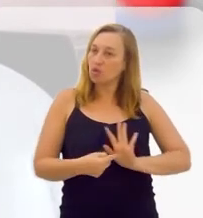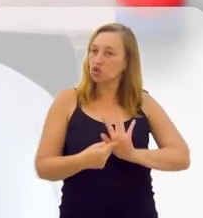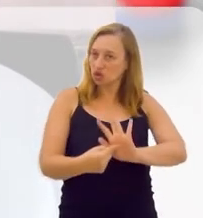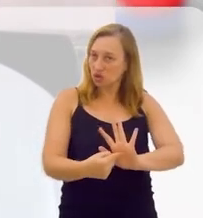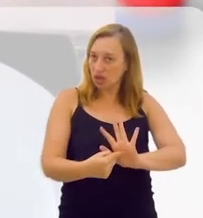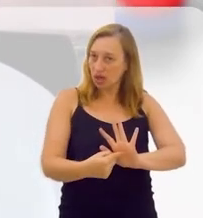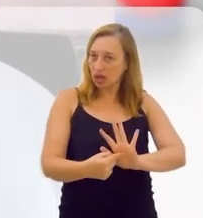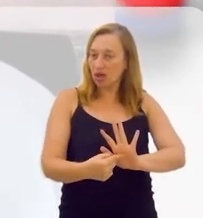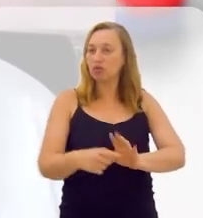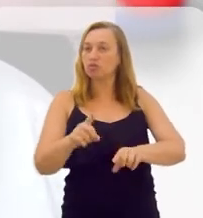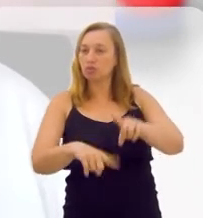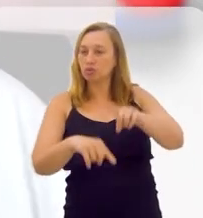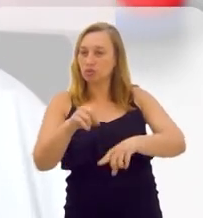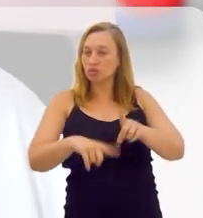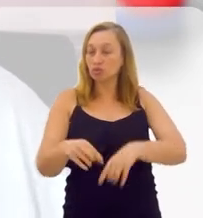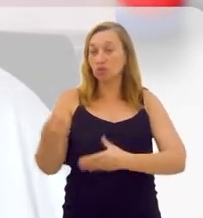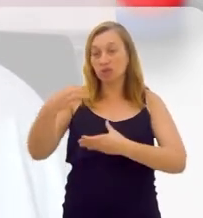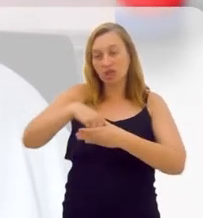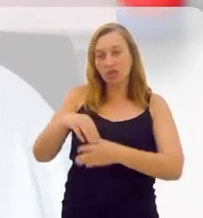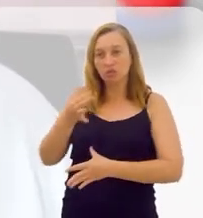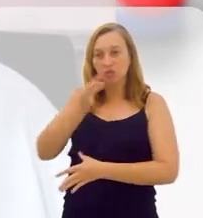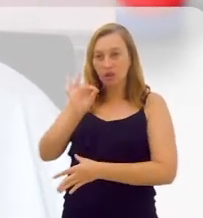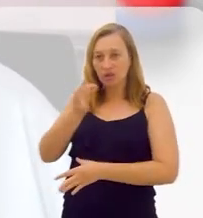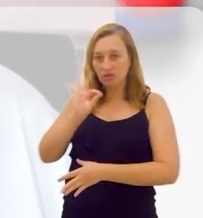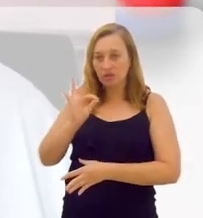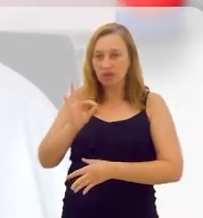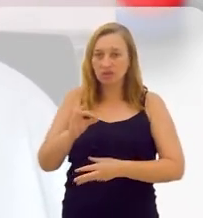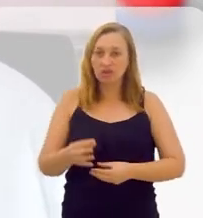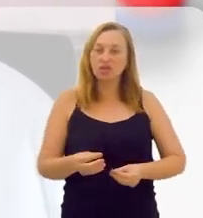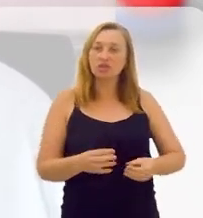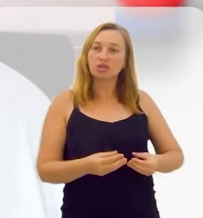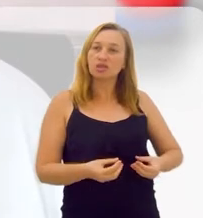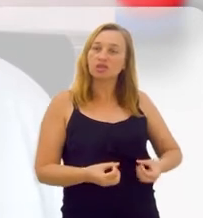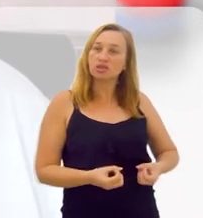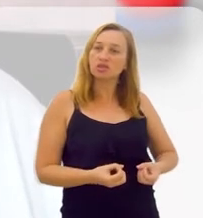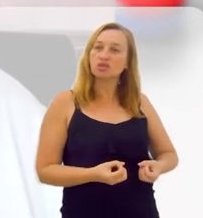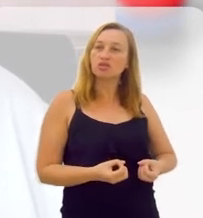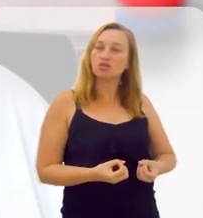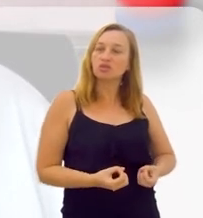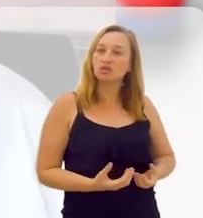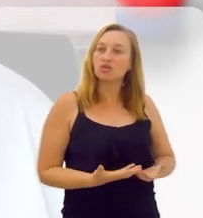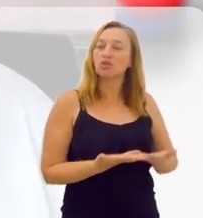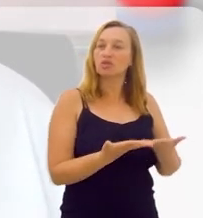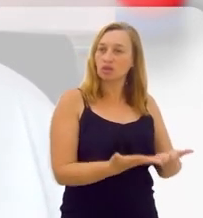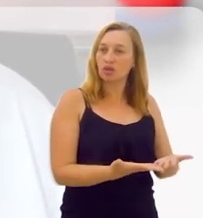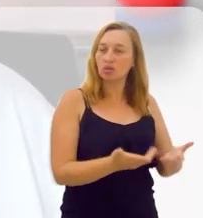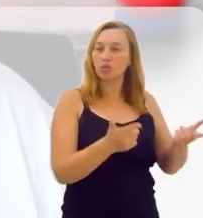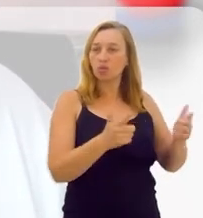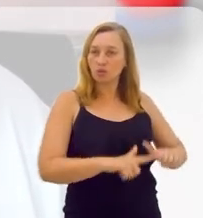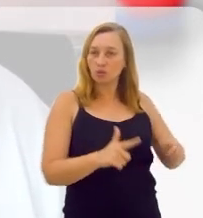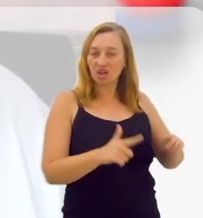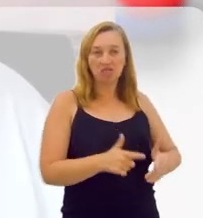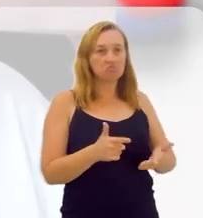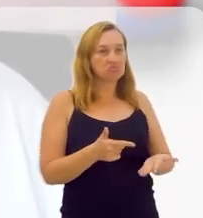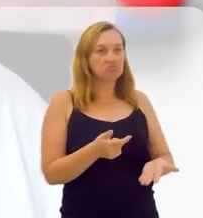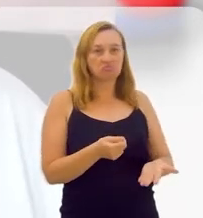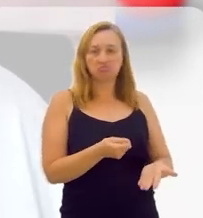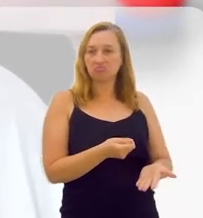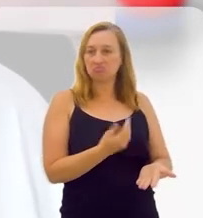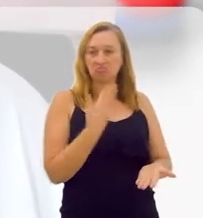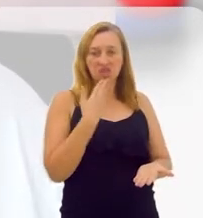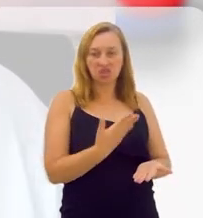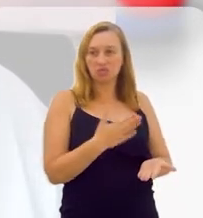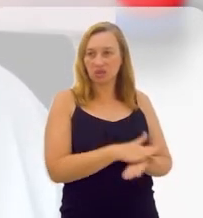aqui dentro do café. Então, a gente cedeu o solo, sem cobrar nada, e através disso,